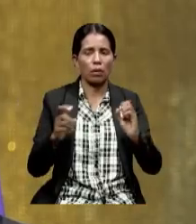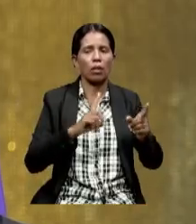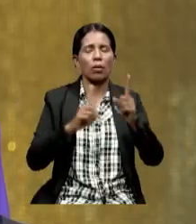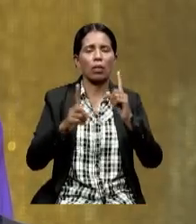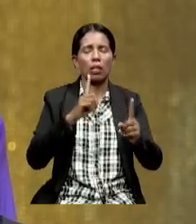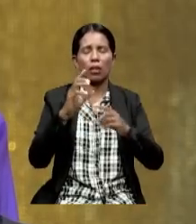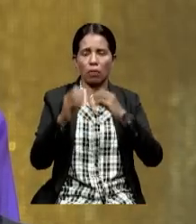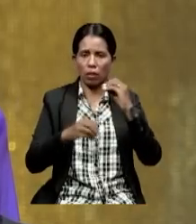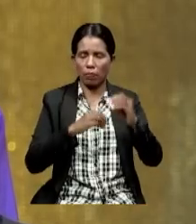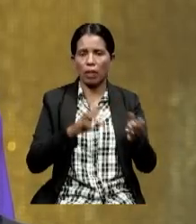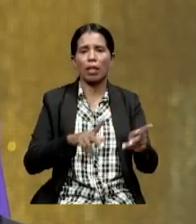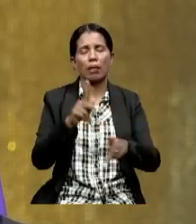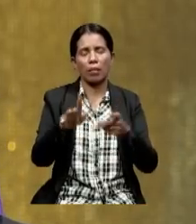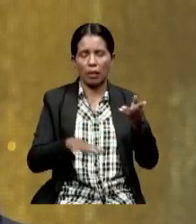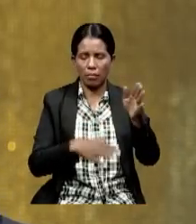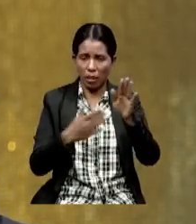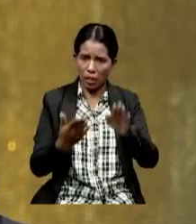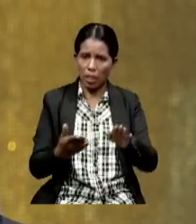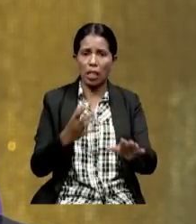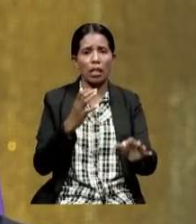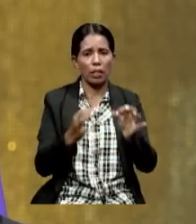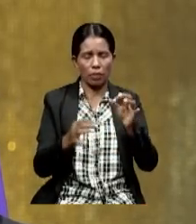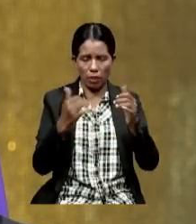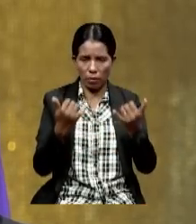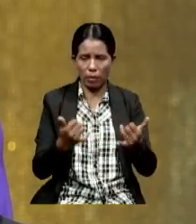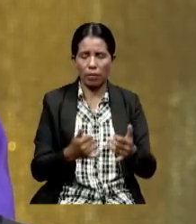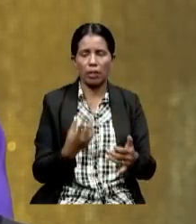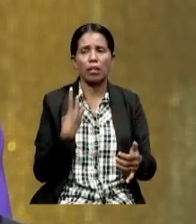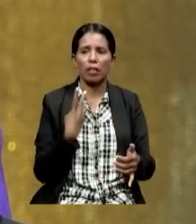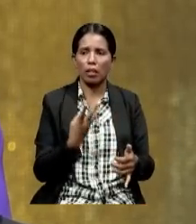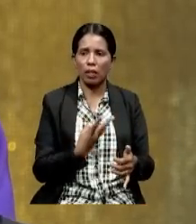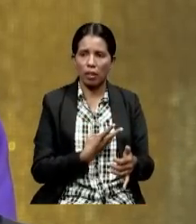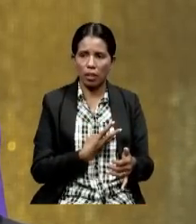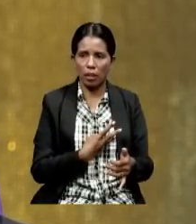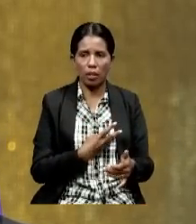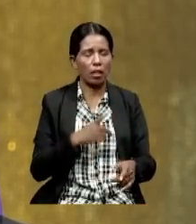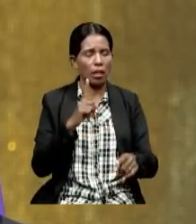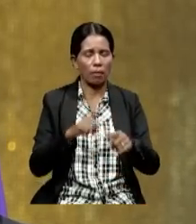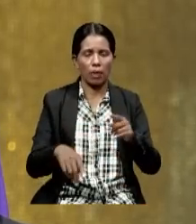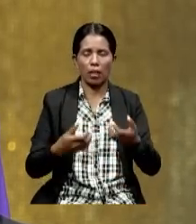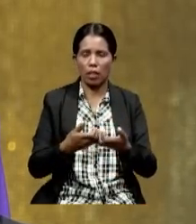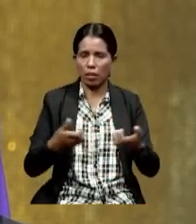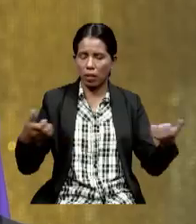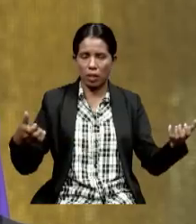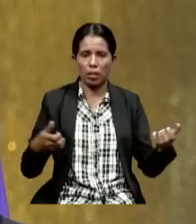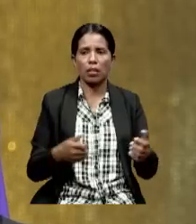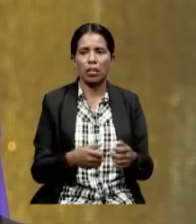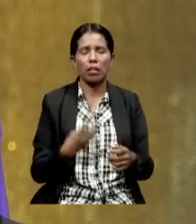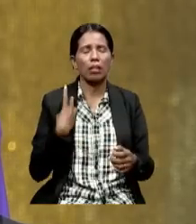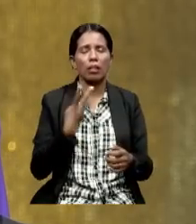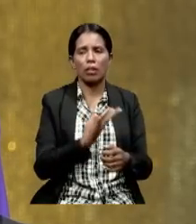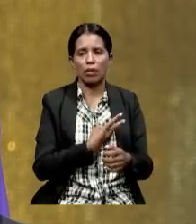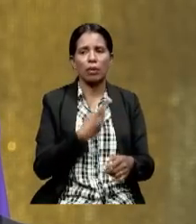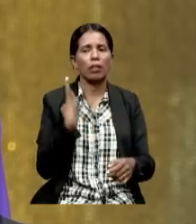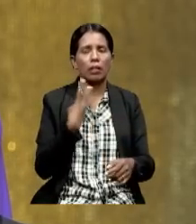abamá. Mas que no nem, ita, sei la vele ses, no ita, mas la